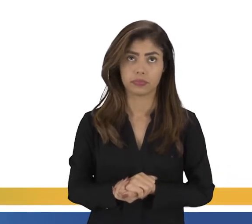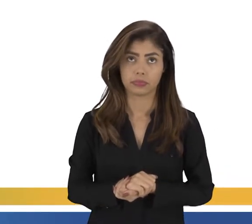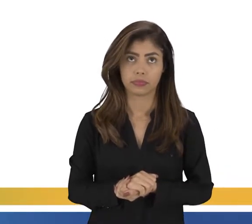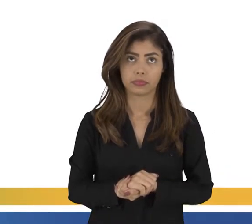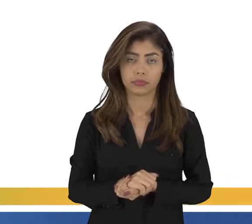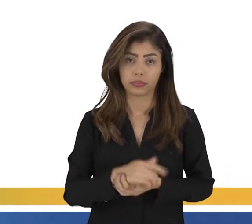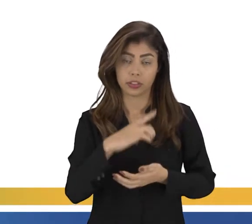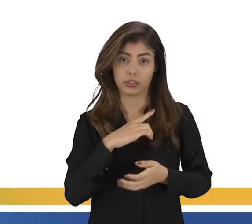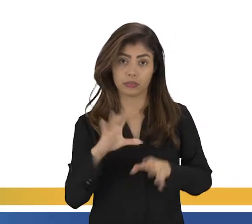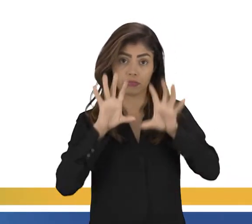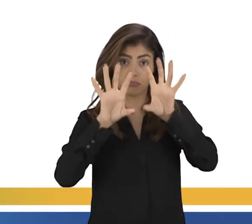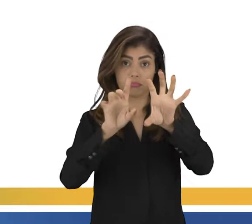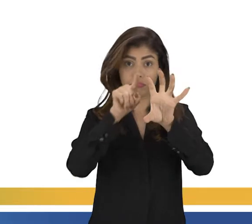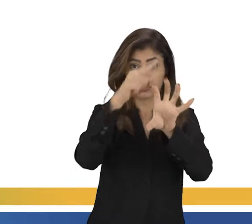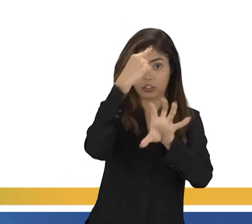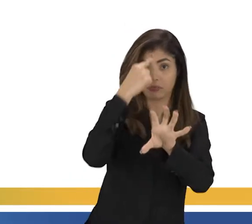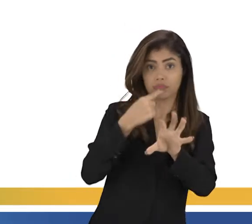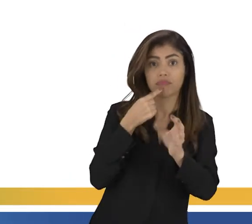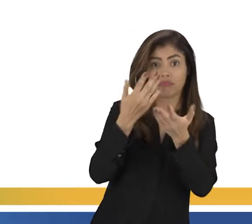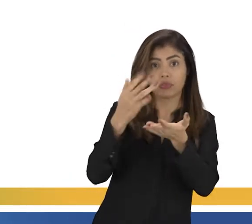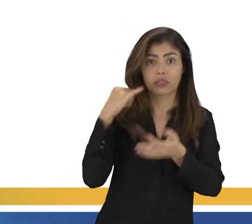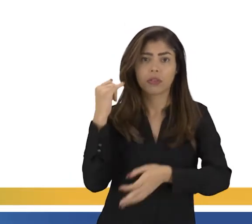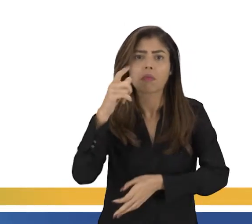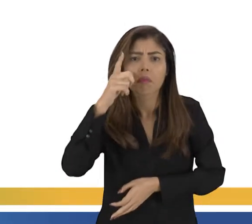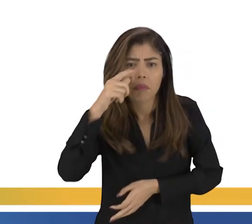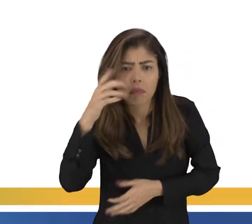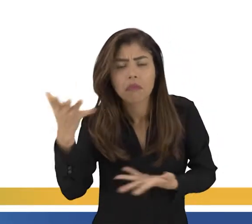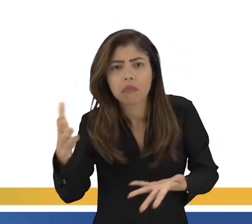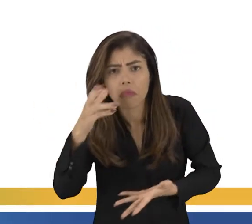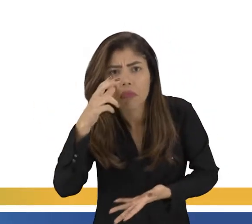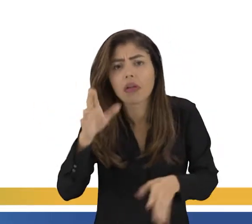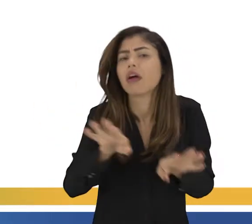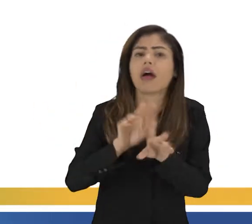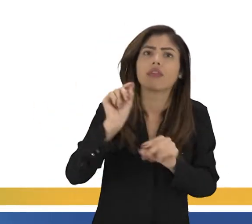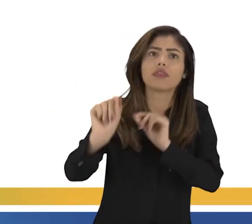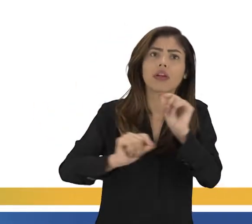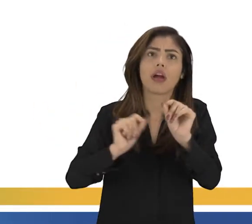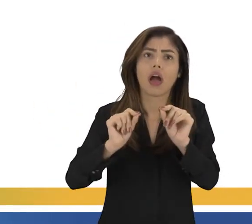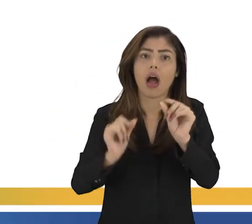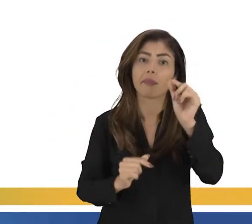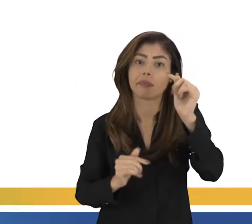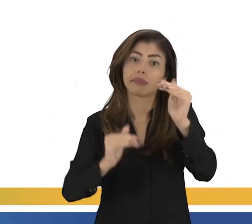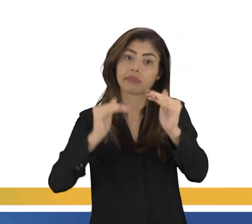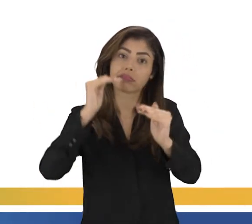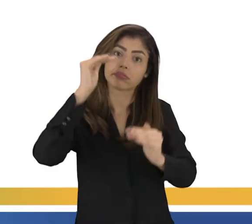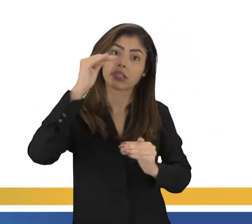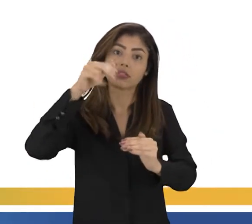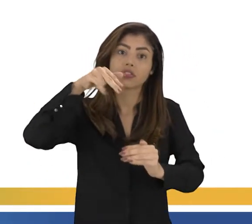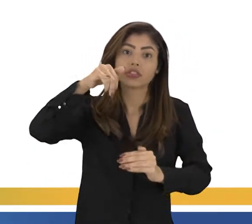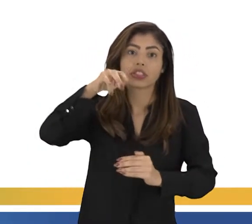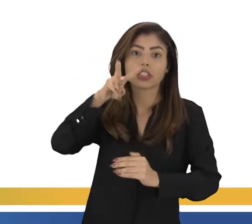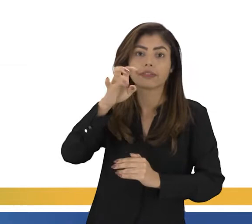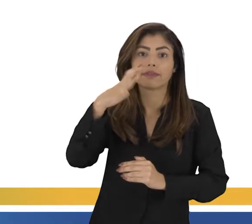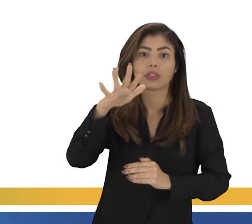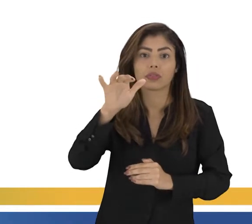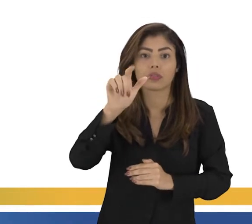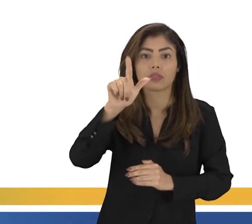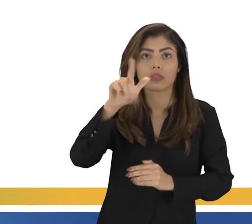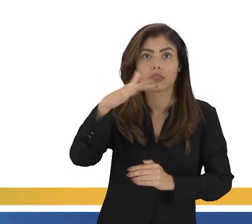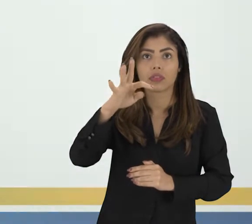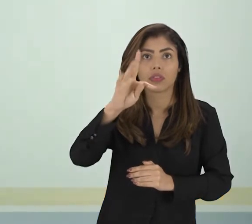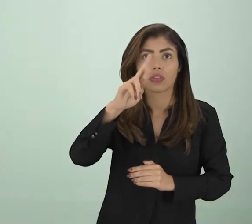Aqui eu tenho uma imagem interessante chamada de nível trófico. Gente, quando eu falo nível